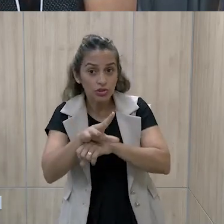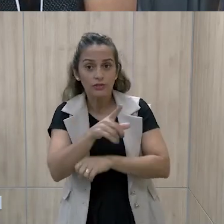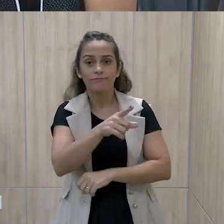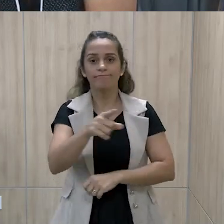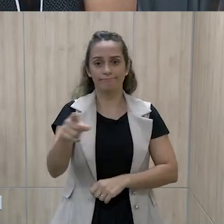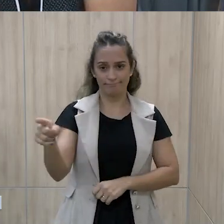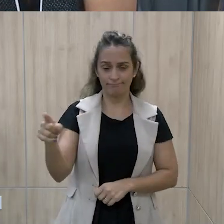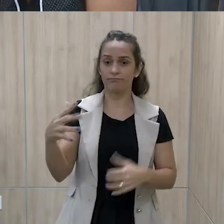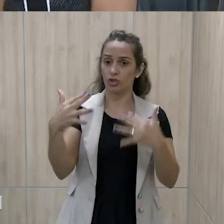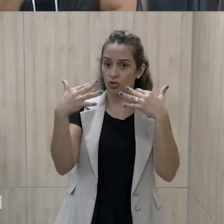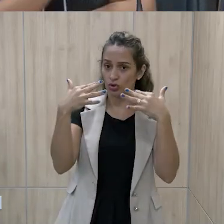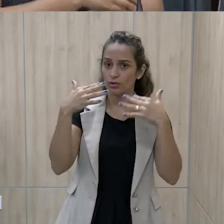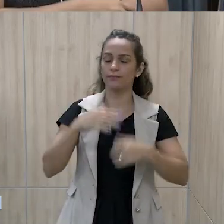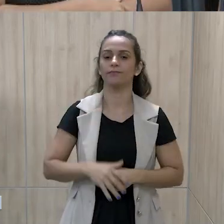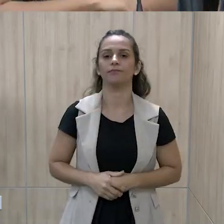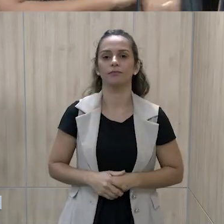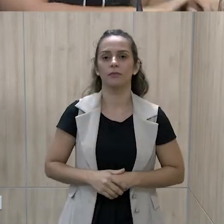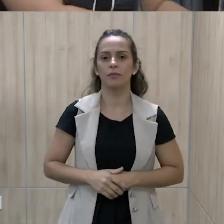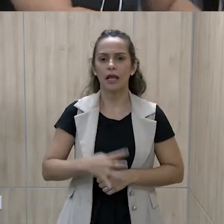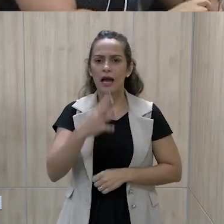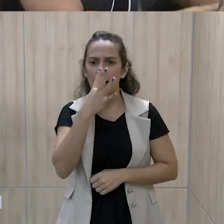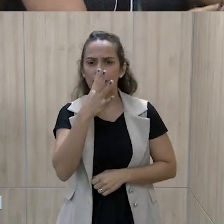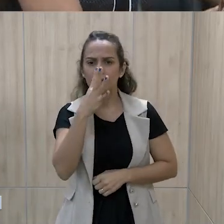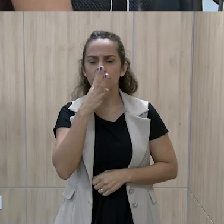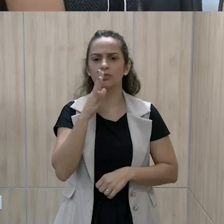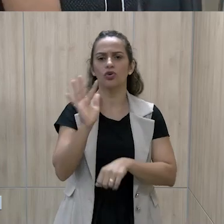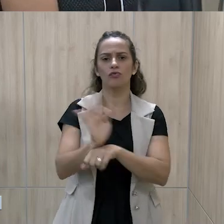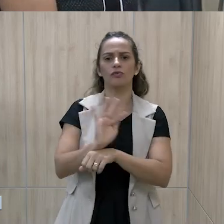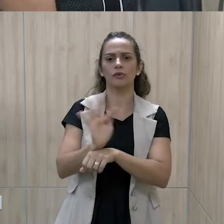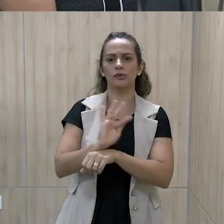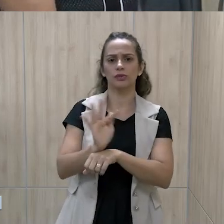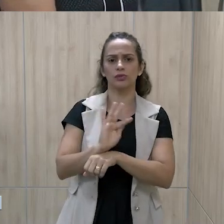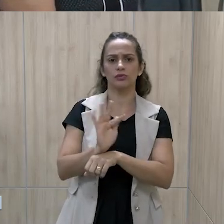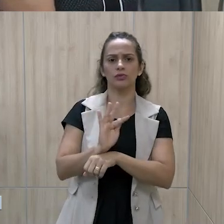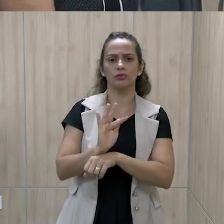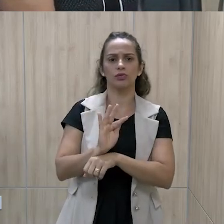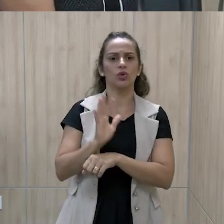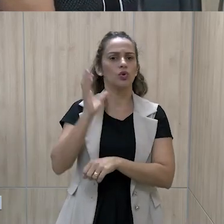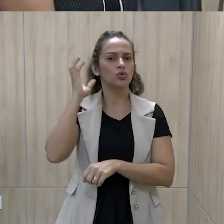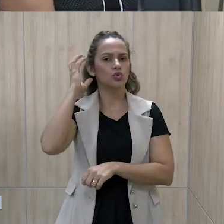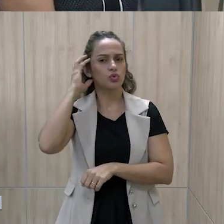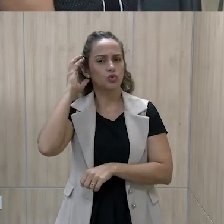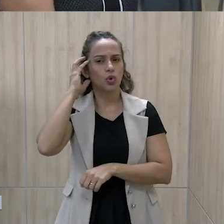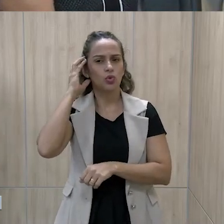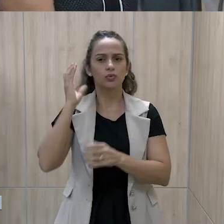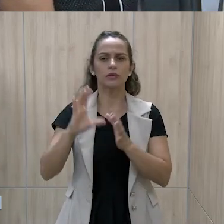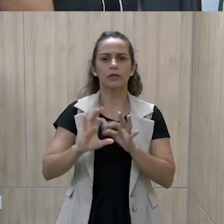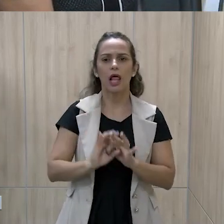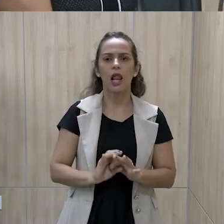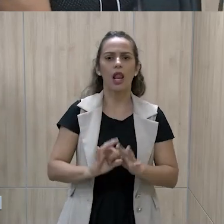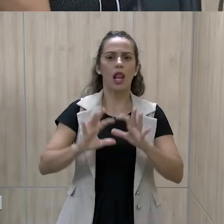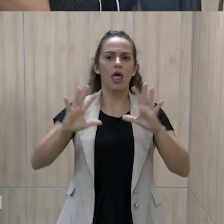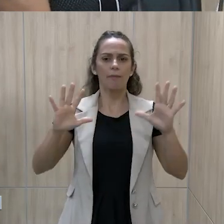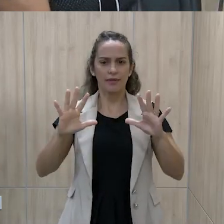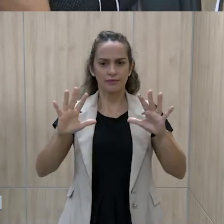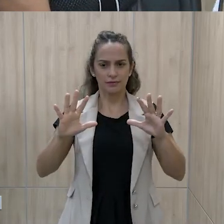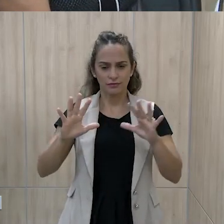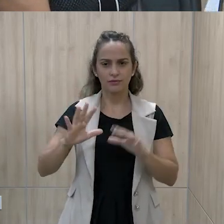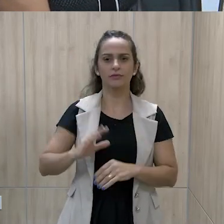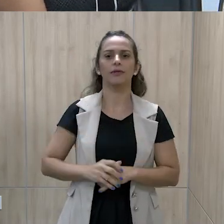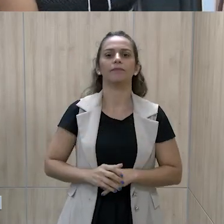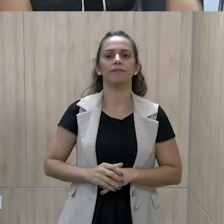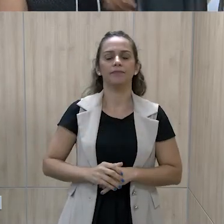eu vou dar uma dica preciosíssima assistam o filme O Som da Liberdade